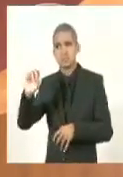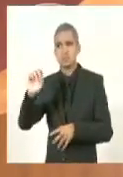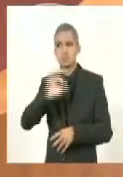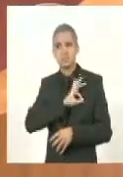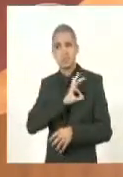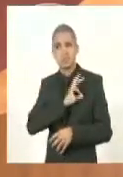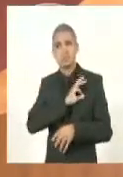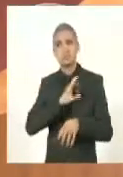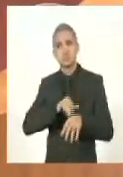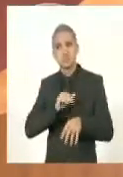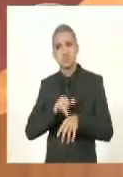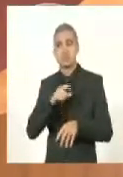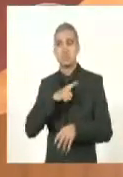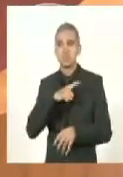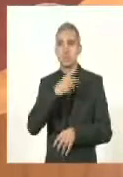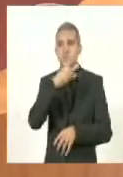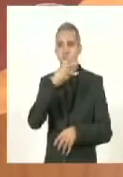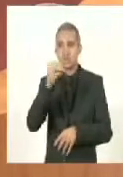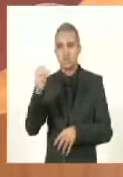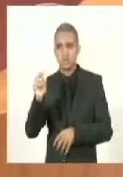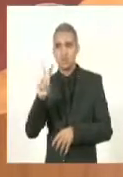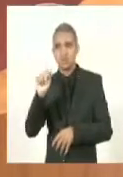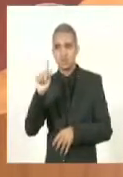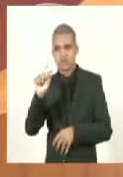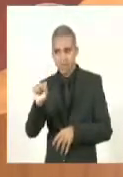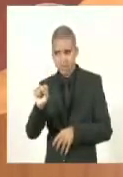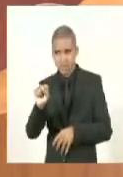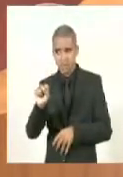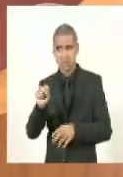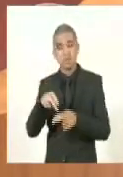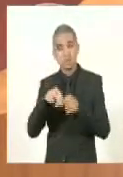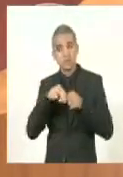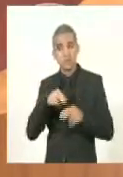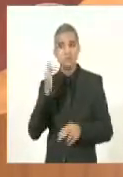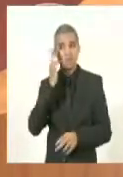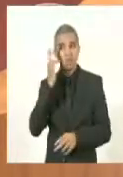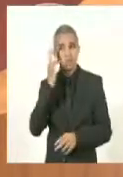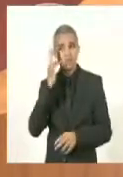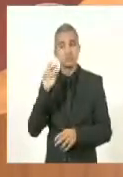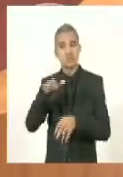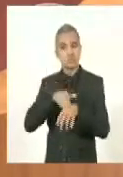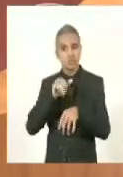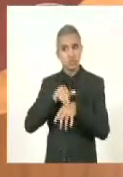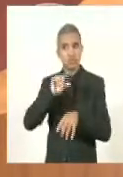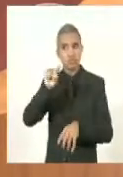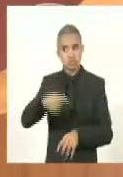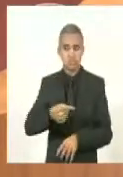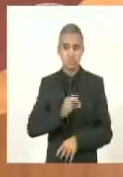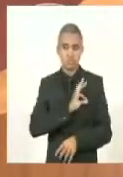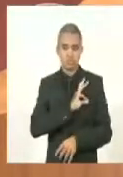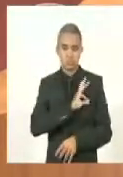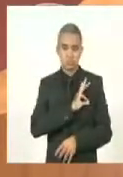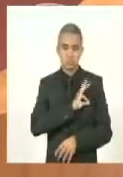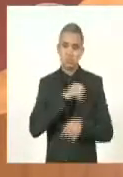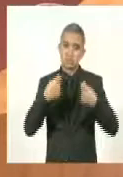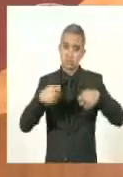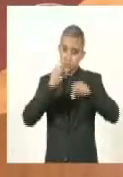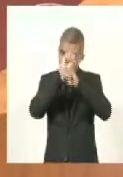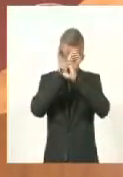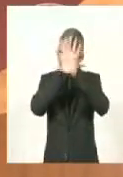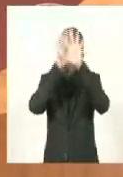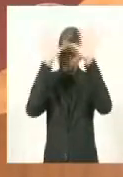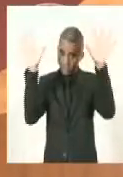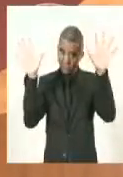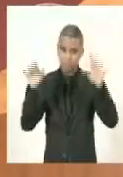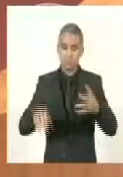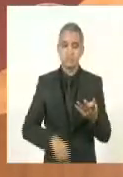aqui. E o Flávio Dino foi lá, que não é bobo nem nada, chamou os 1000, natural. Mas é bom que deixe claro. Aumento obrigatório de